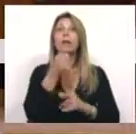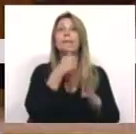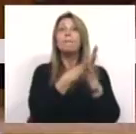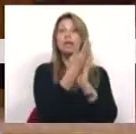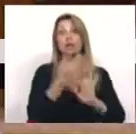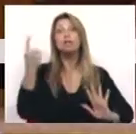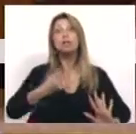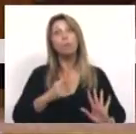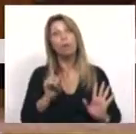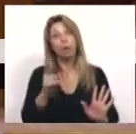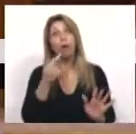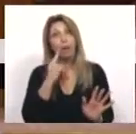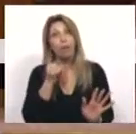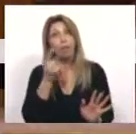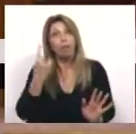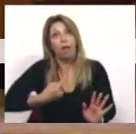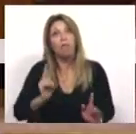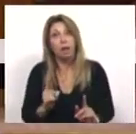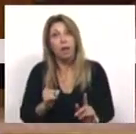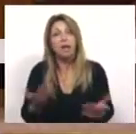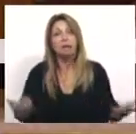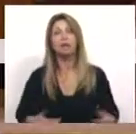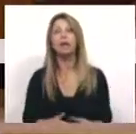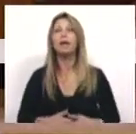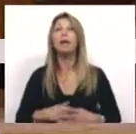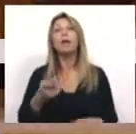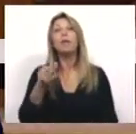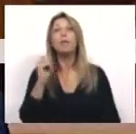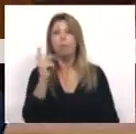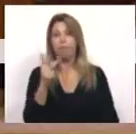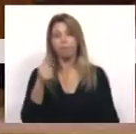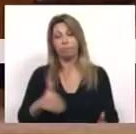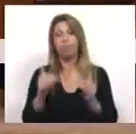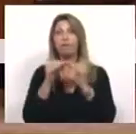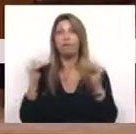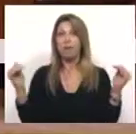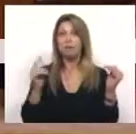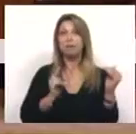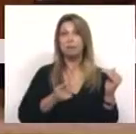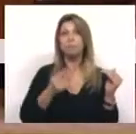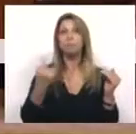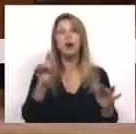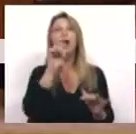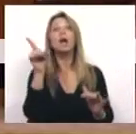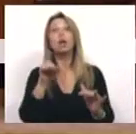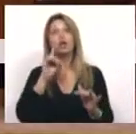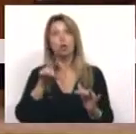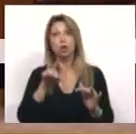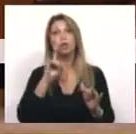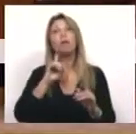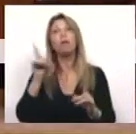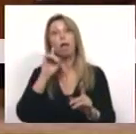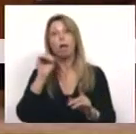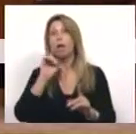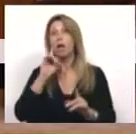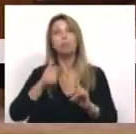deve ser. Para o Partido Ecologista Os Verdes, nesta fase, há questões que se impõem garantir.